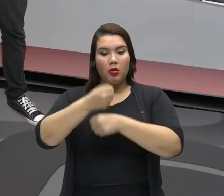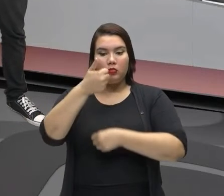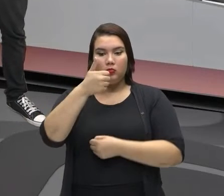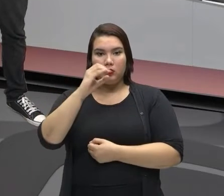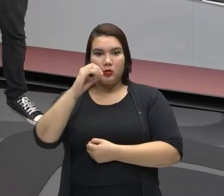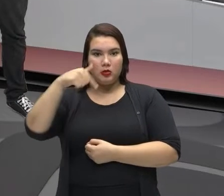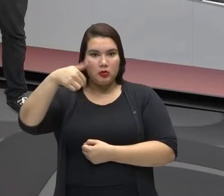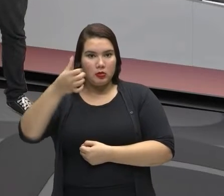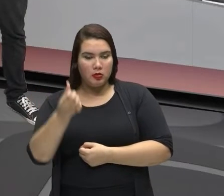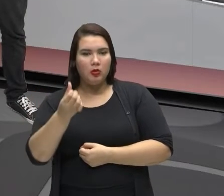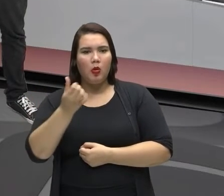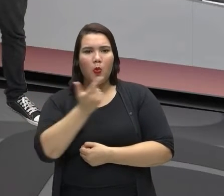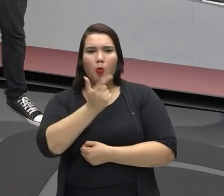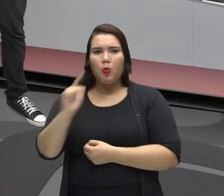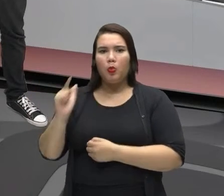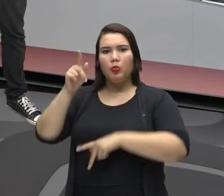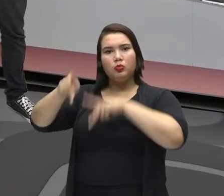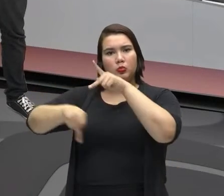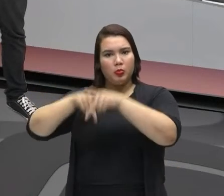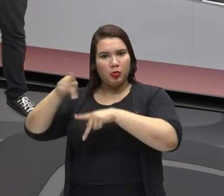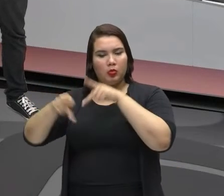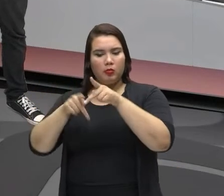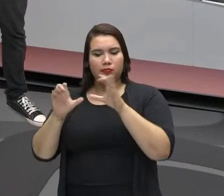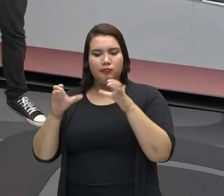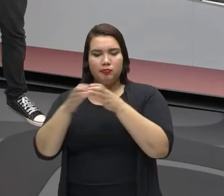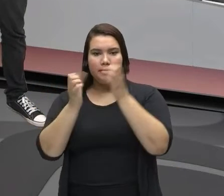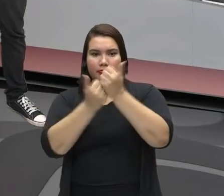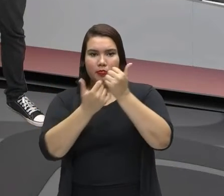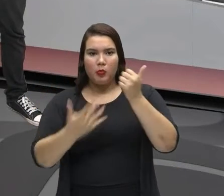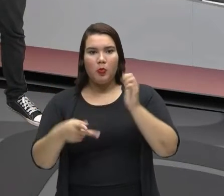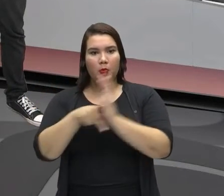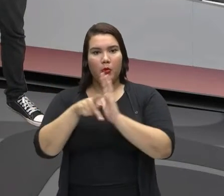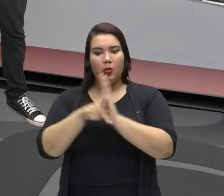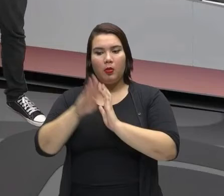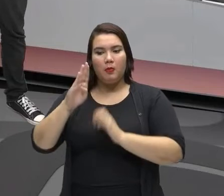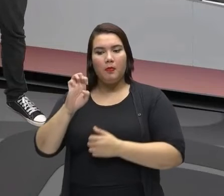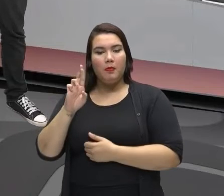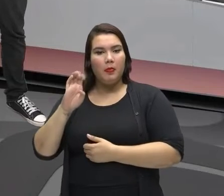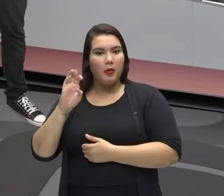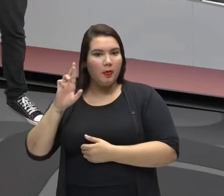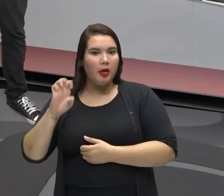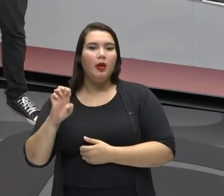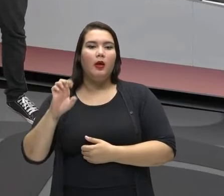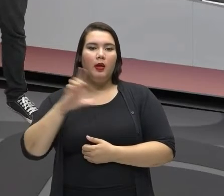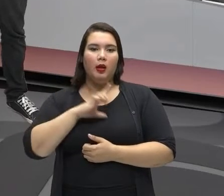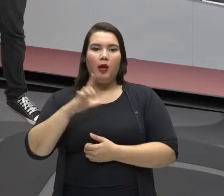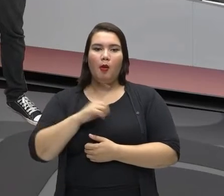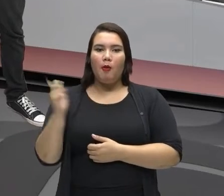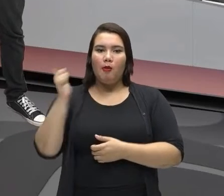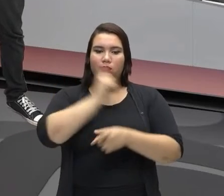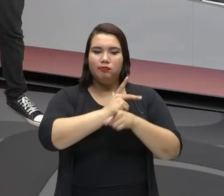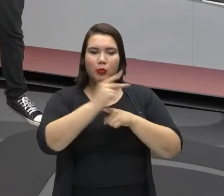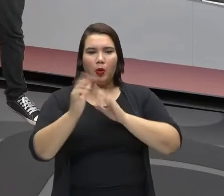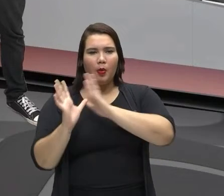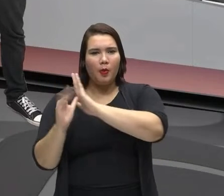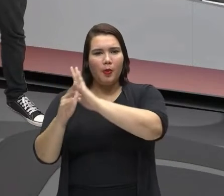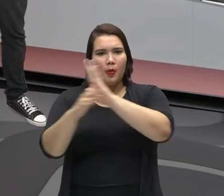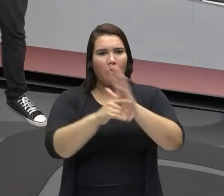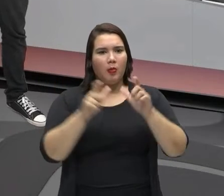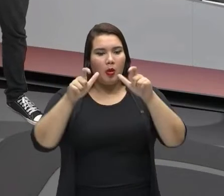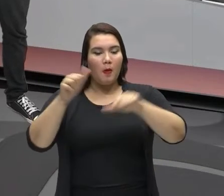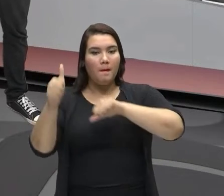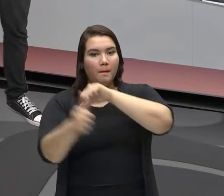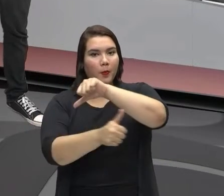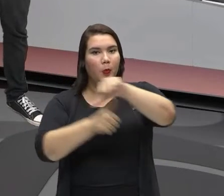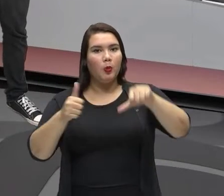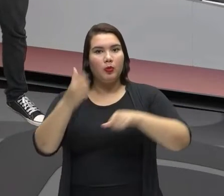os almorávidas, uma dinastia berbere, conquistaram e saquearam a capital, transformando aí um